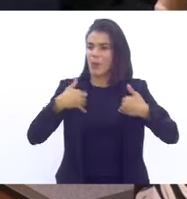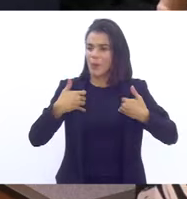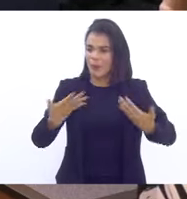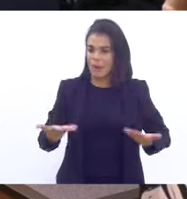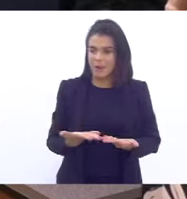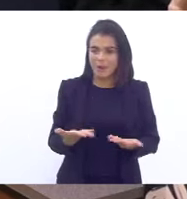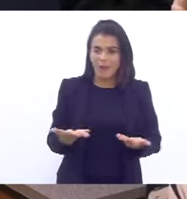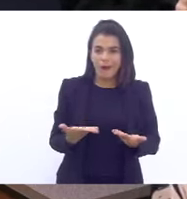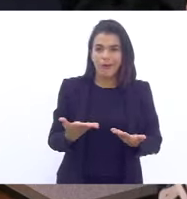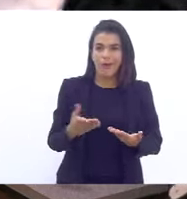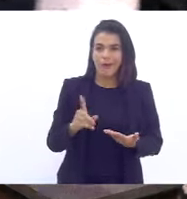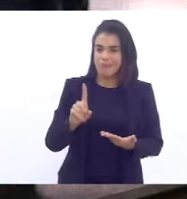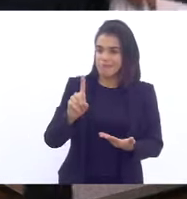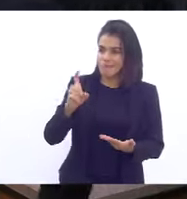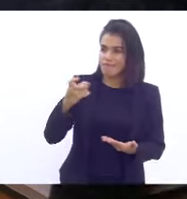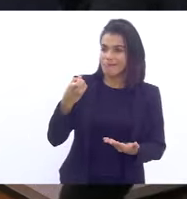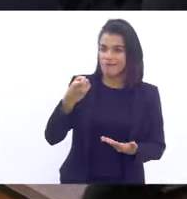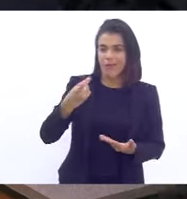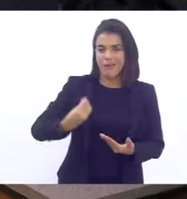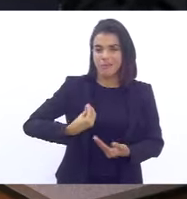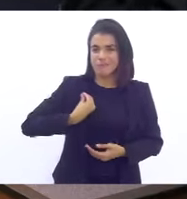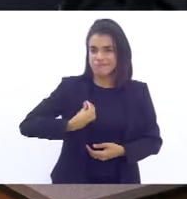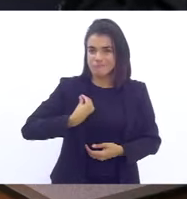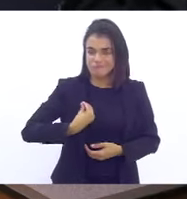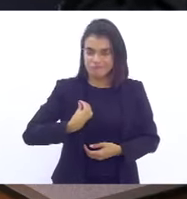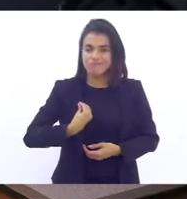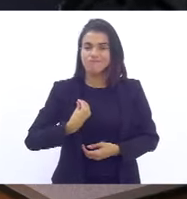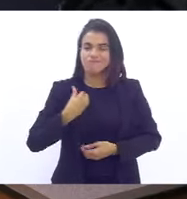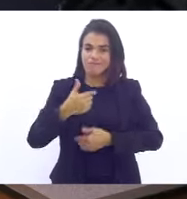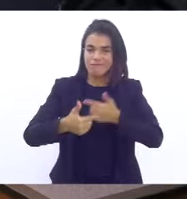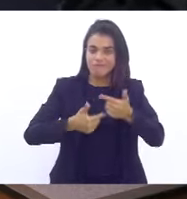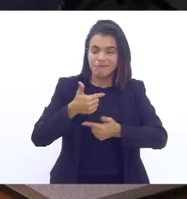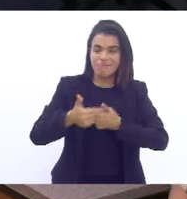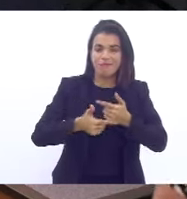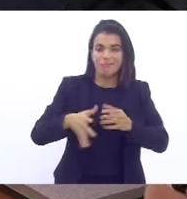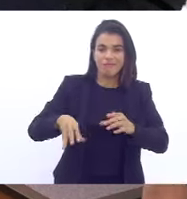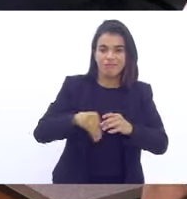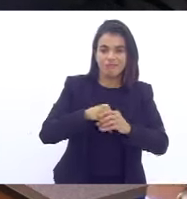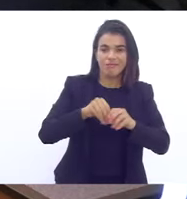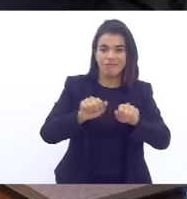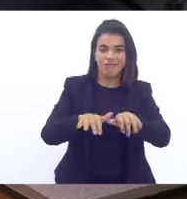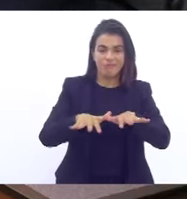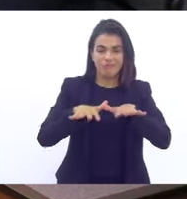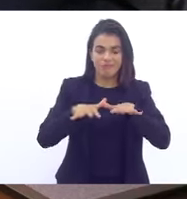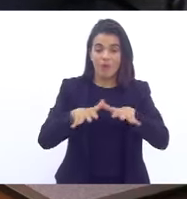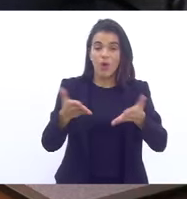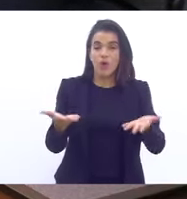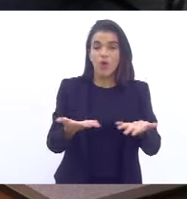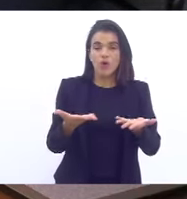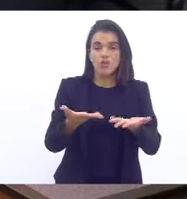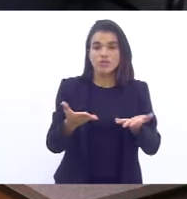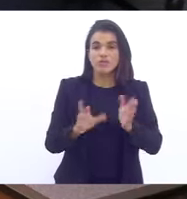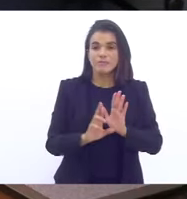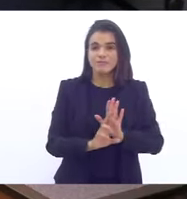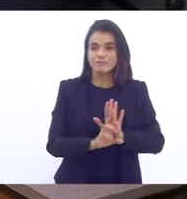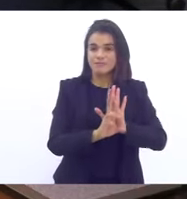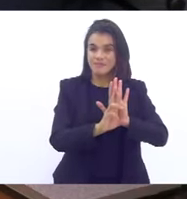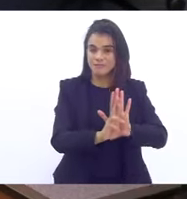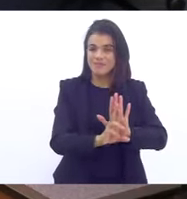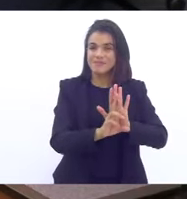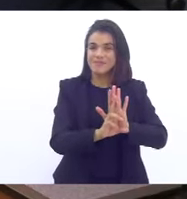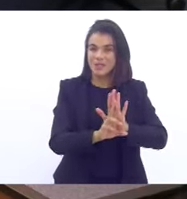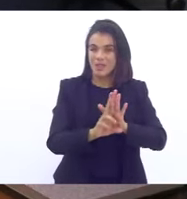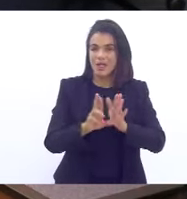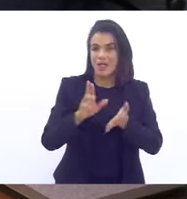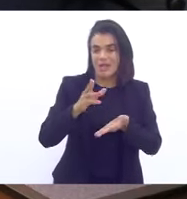ter pertencido a essa Casa Legislativa, muito orgulho hoje representando o Parlamento, representando o